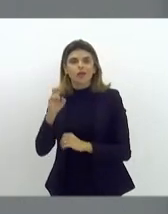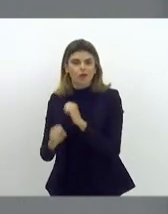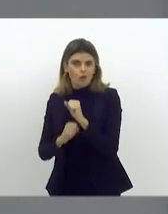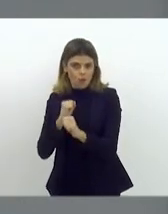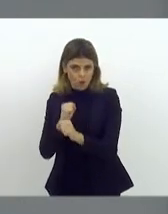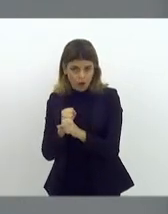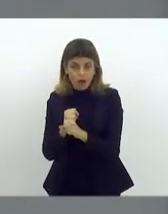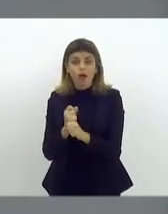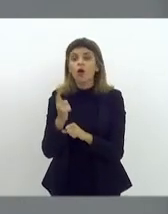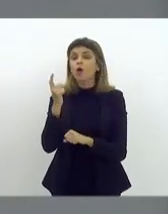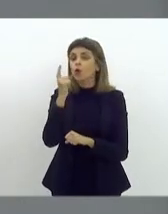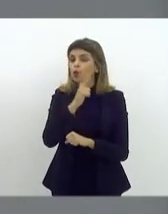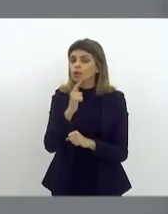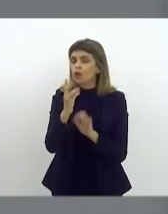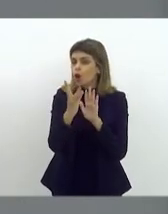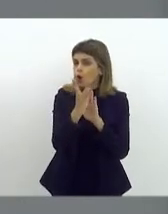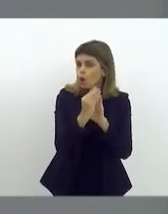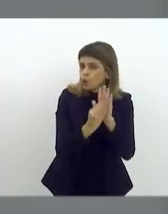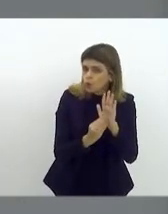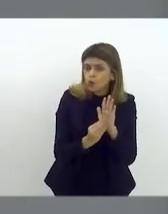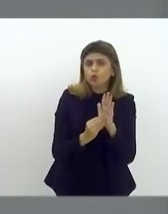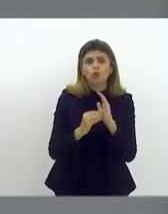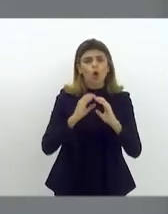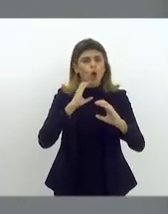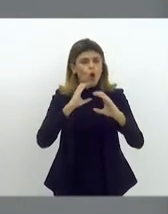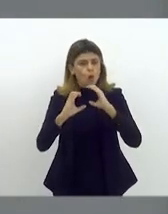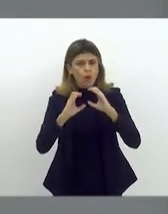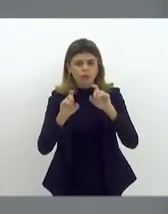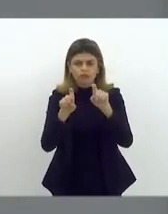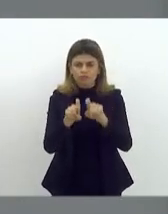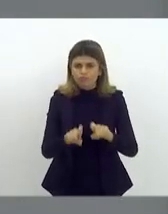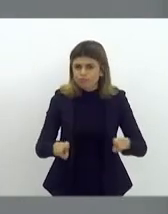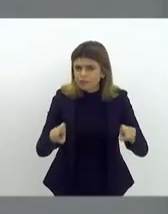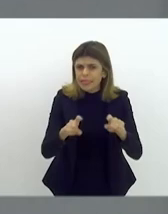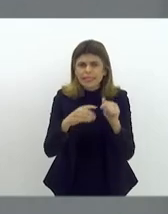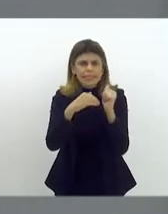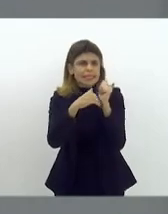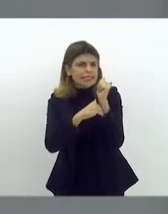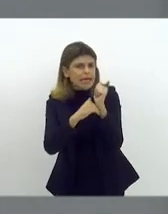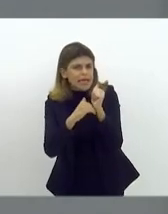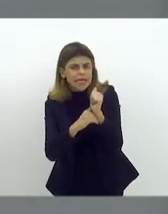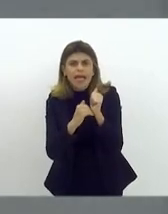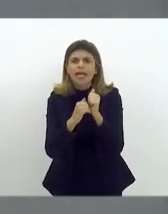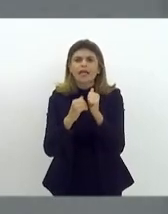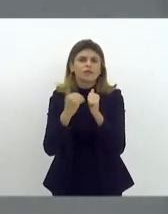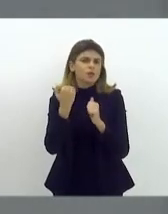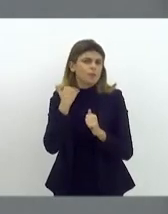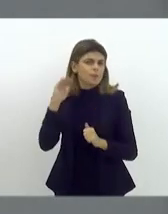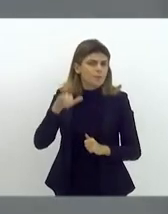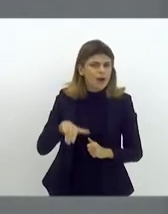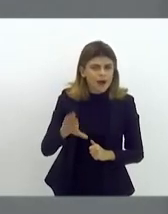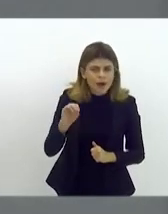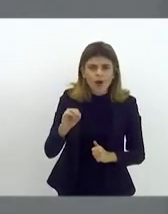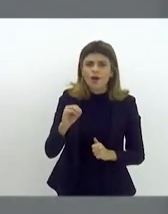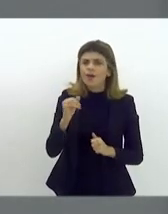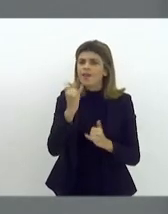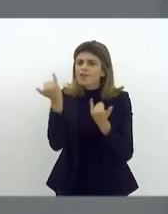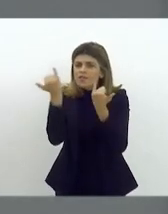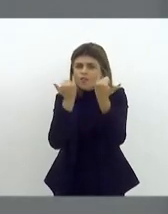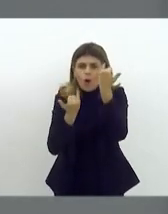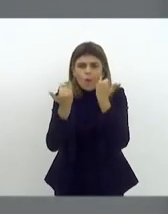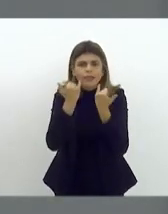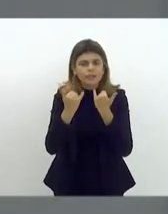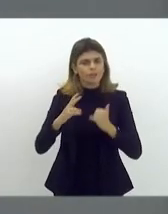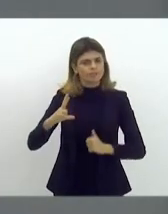hipótese em que resultar obtenção de conteúdo de comunicações eletrônicas privadas Segredos comerciais industriais informações sigilosas